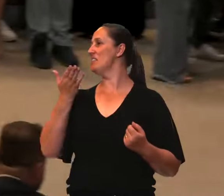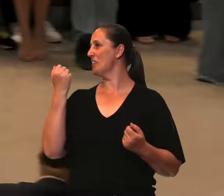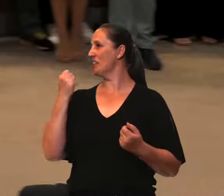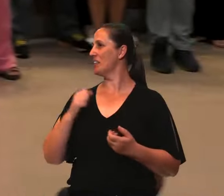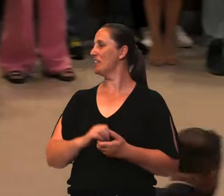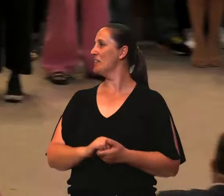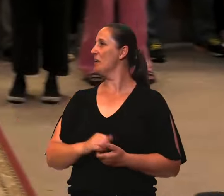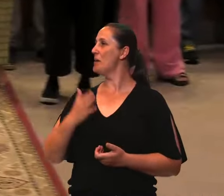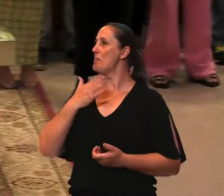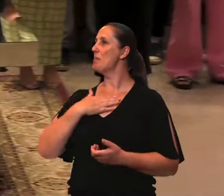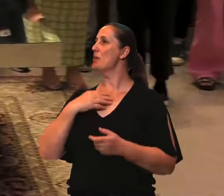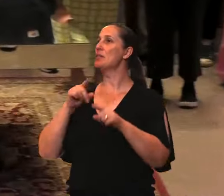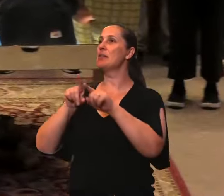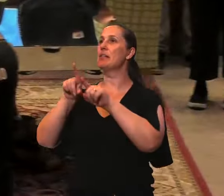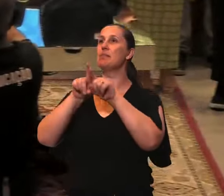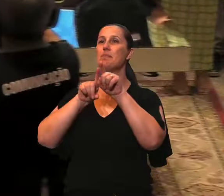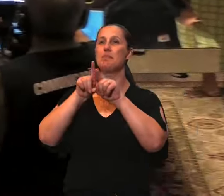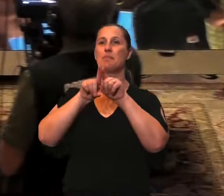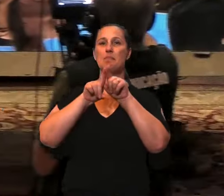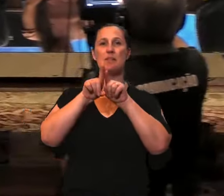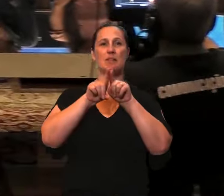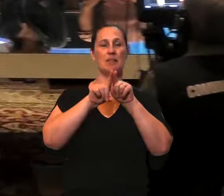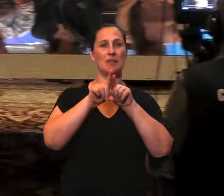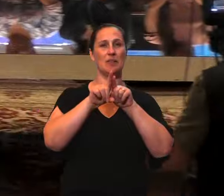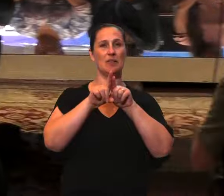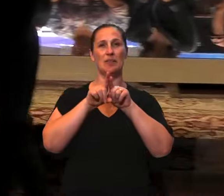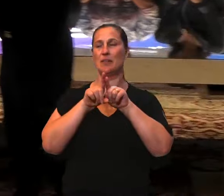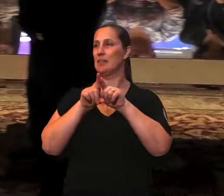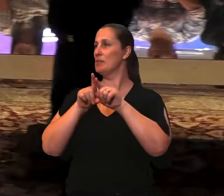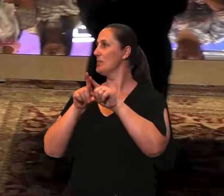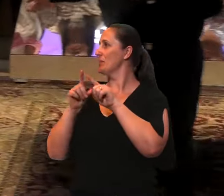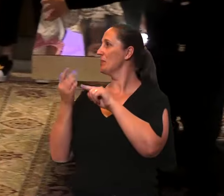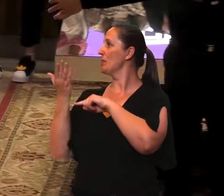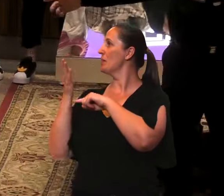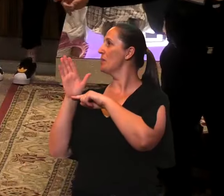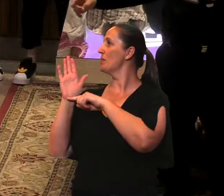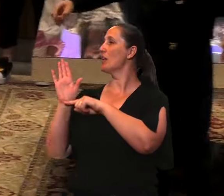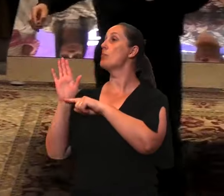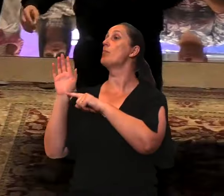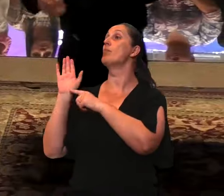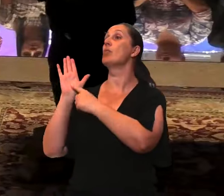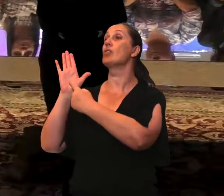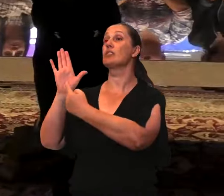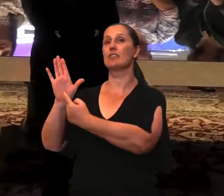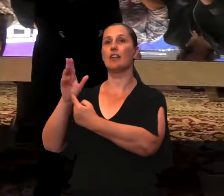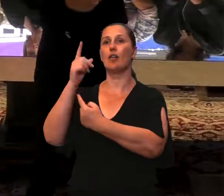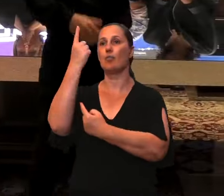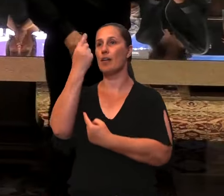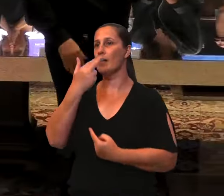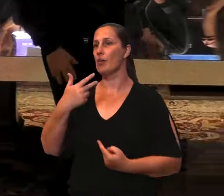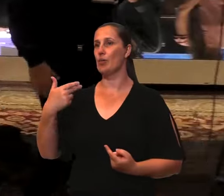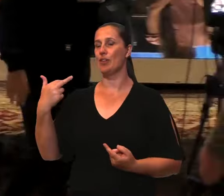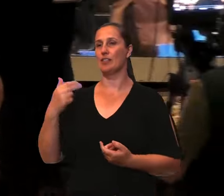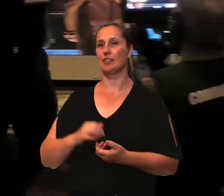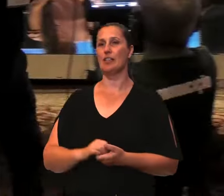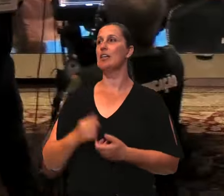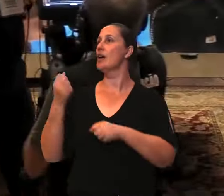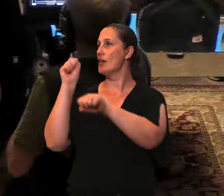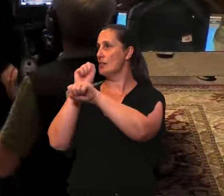meus irmãos cooperadores botam eles de frente pra igreja que eu quero mostrar uma coisa venha venha venha eu espero